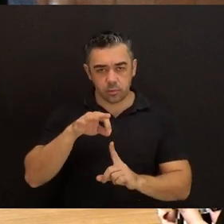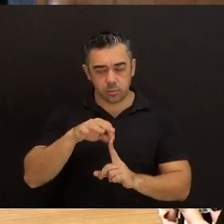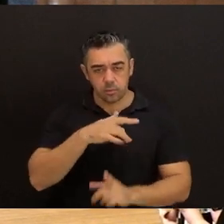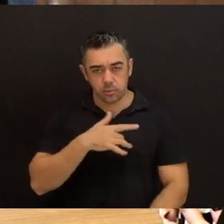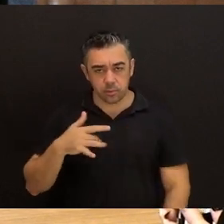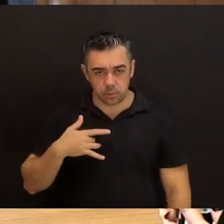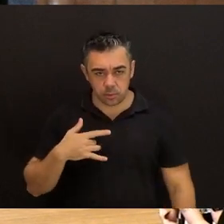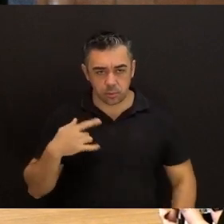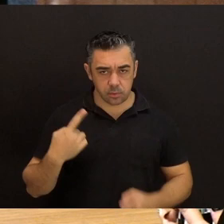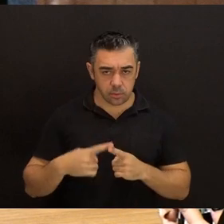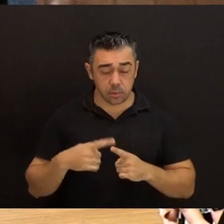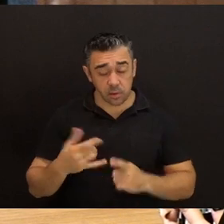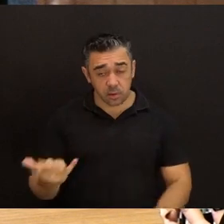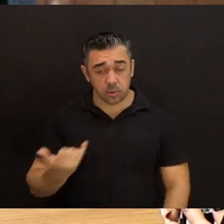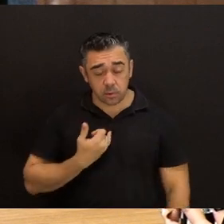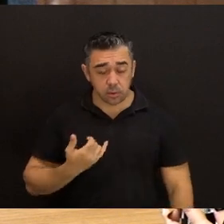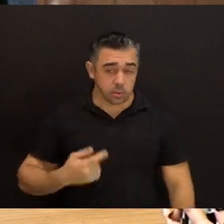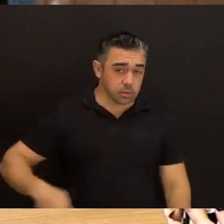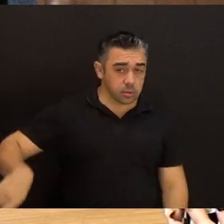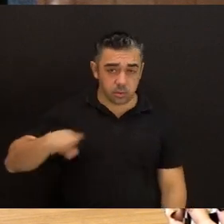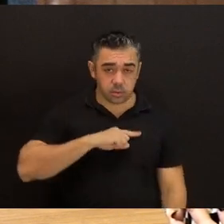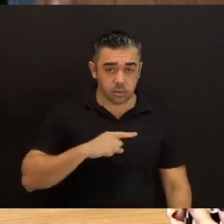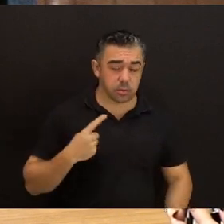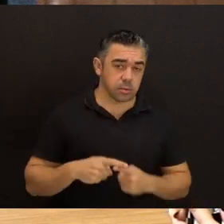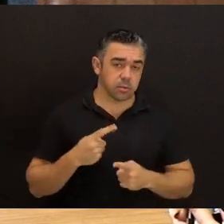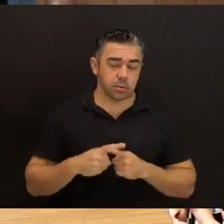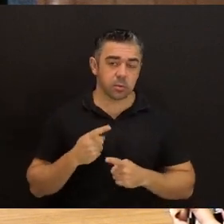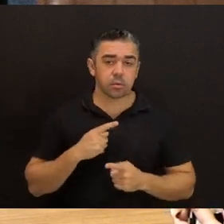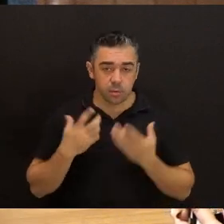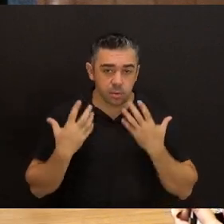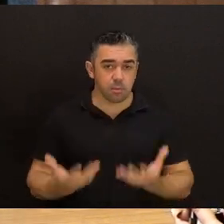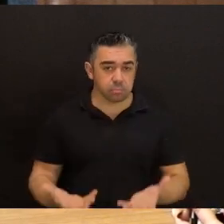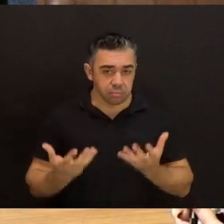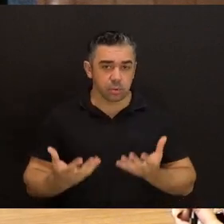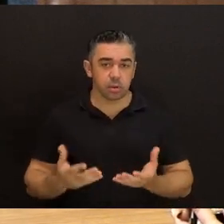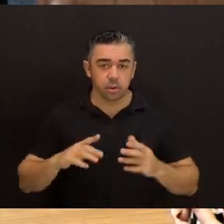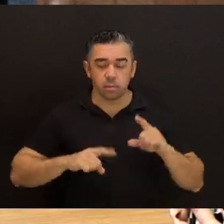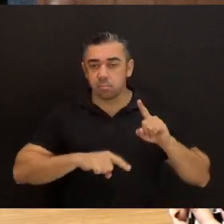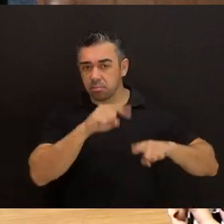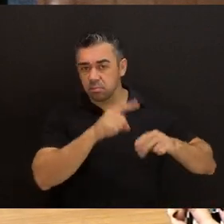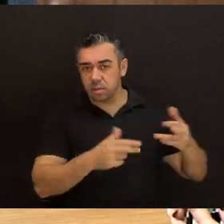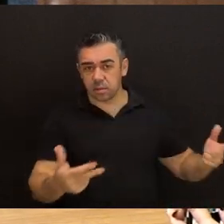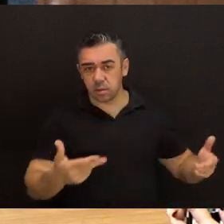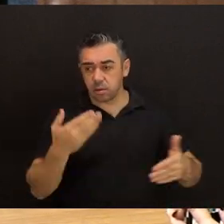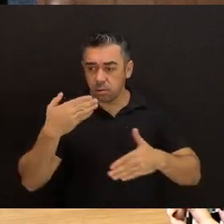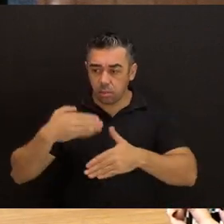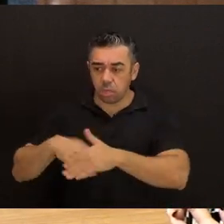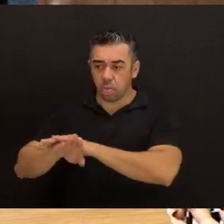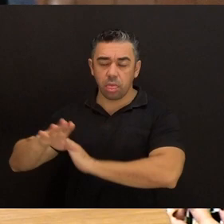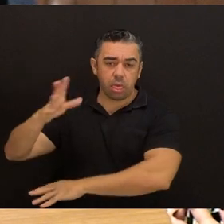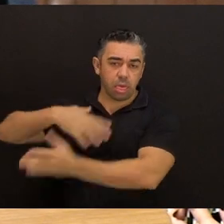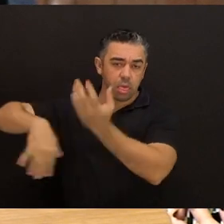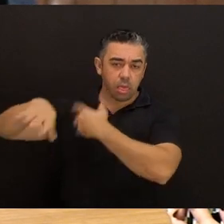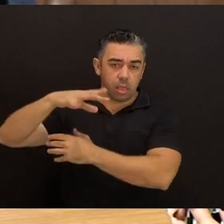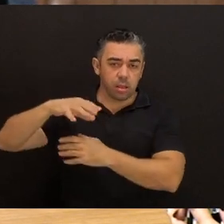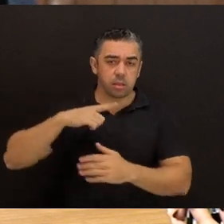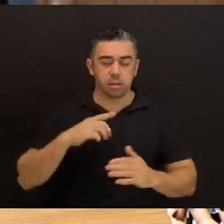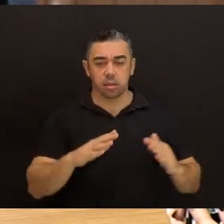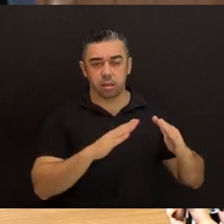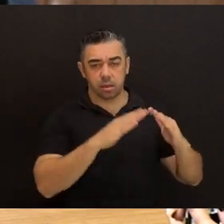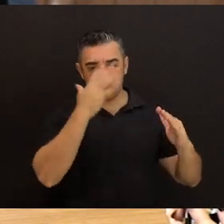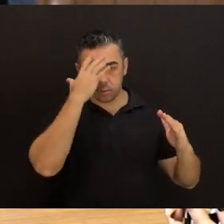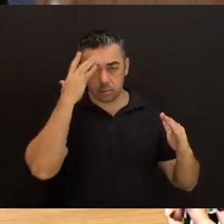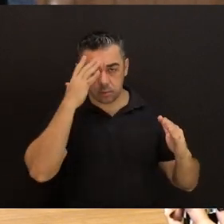saúde avise Avise a gente porque tem muito material tem material no depósito desorganizado tem material na casa de servidor